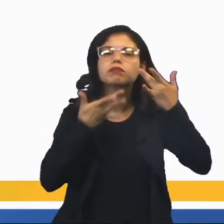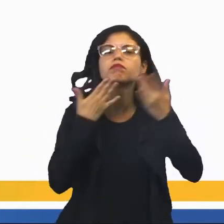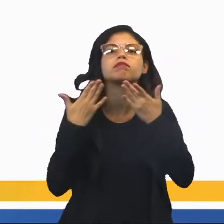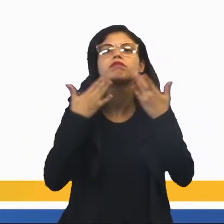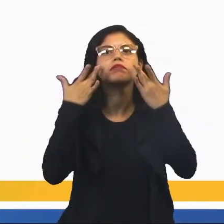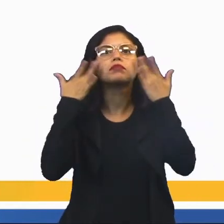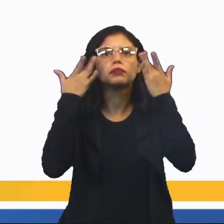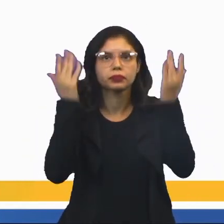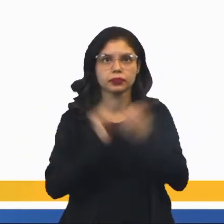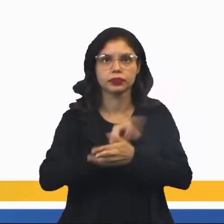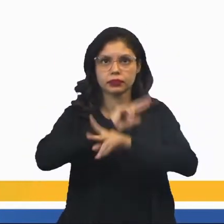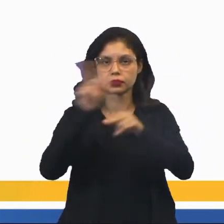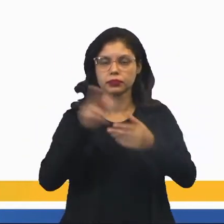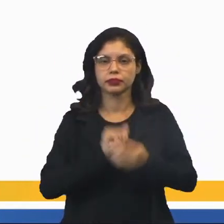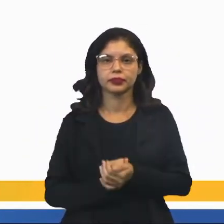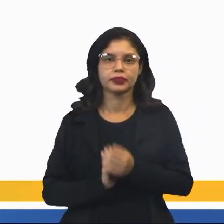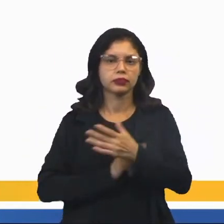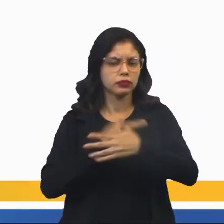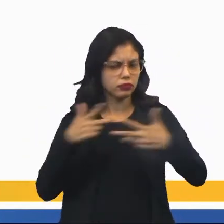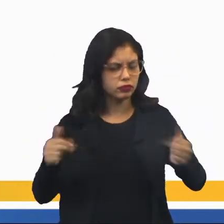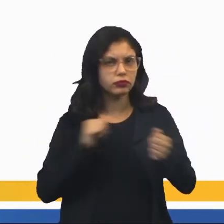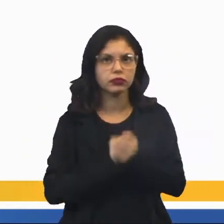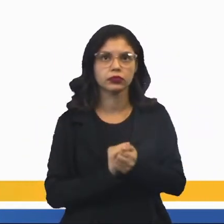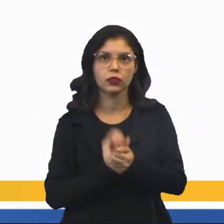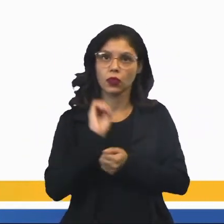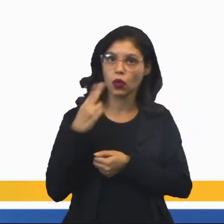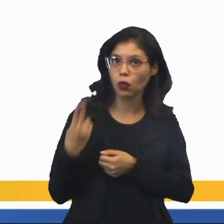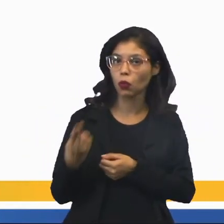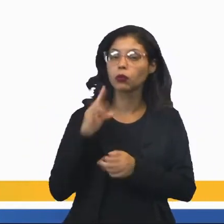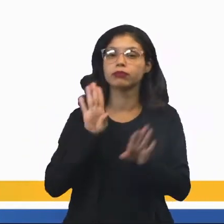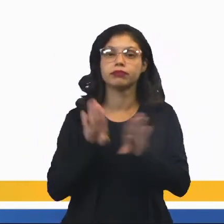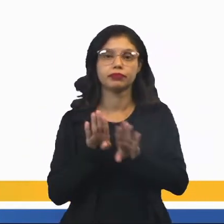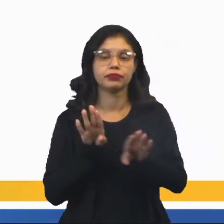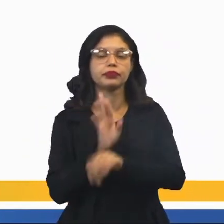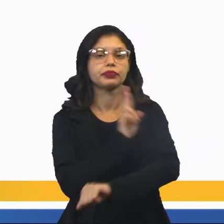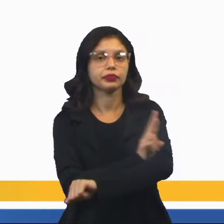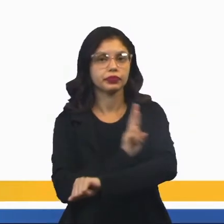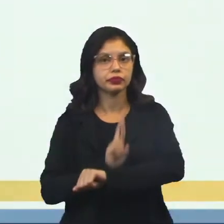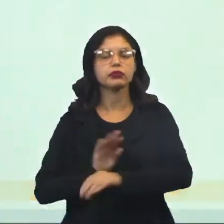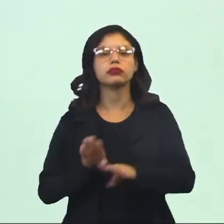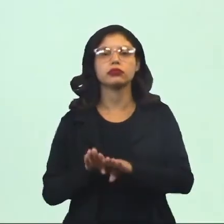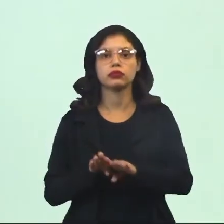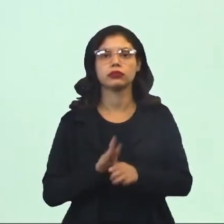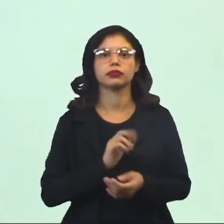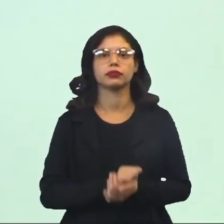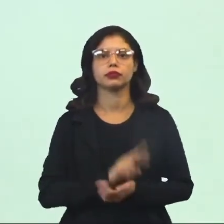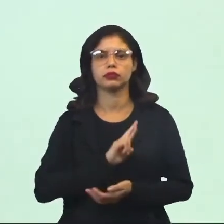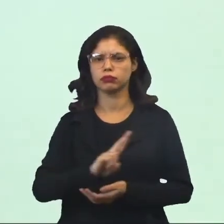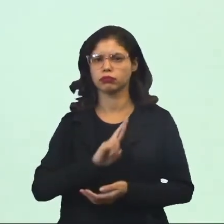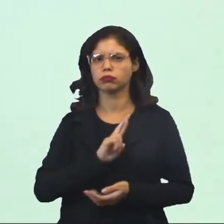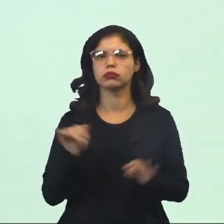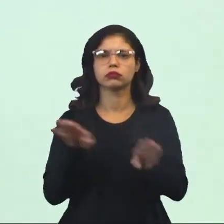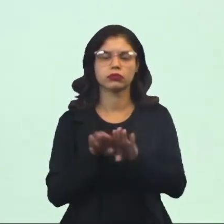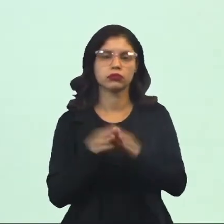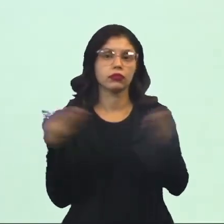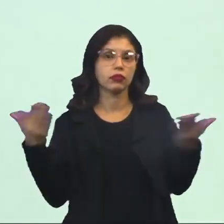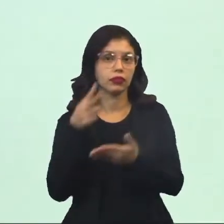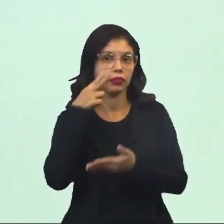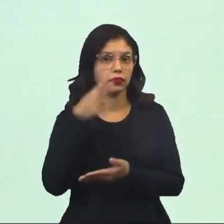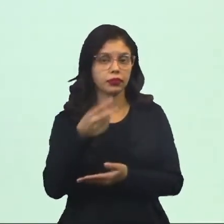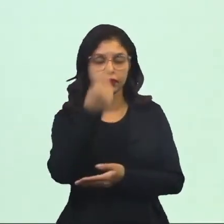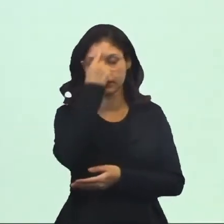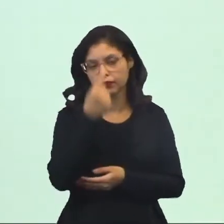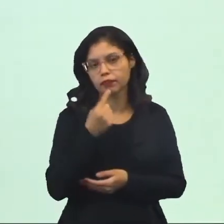vários acessórios, por motivo de vaidade ou por questões religiosas. Vamos ver, turminha, agora